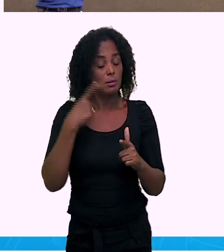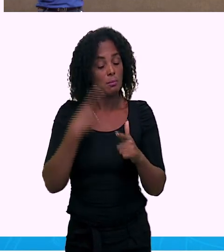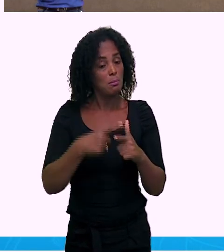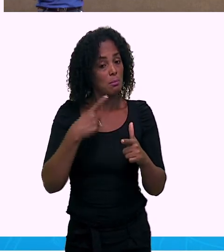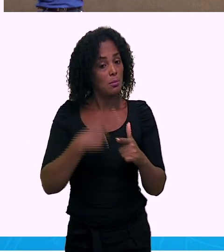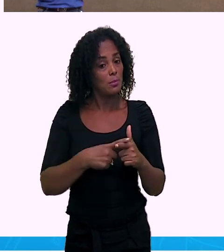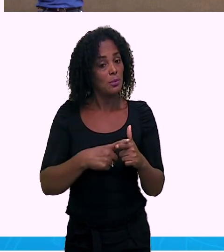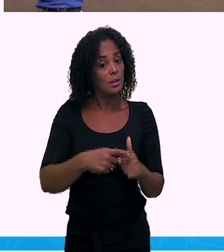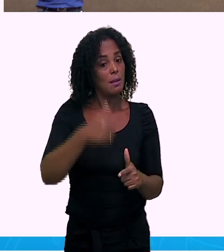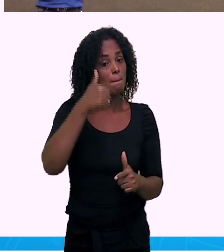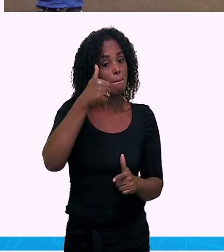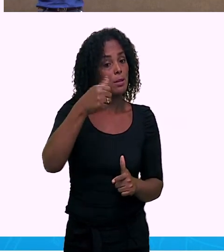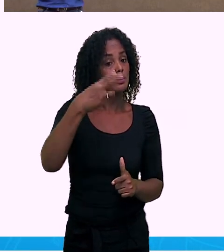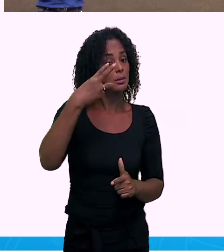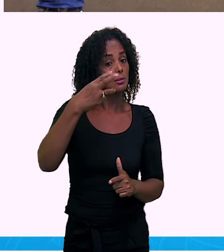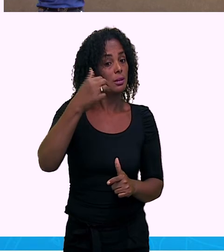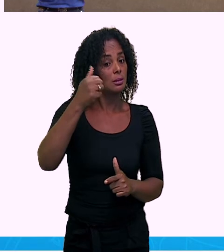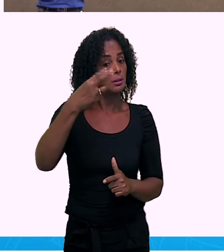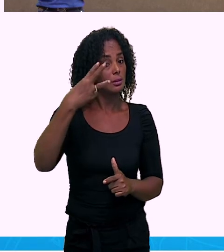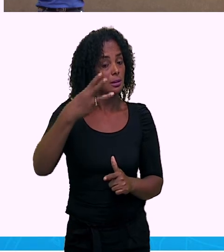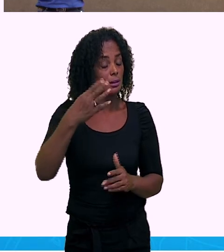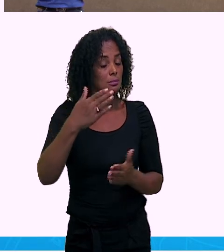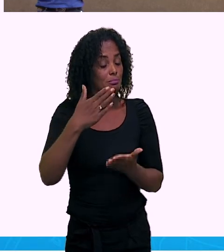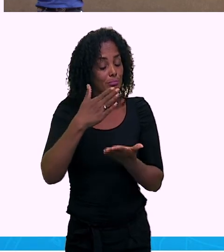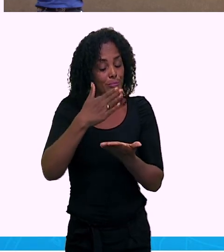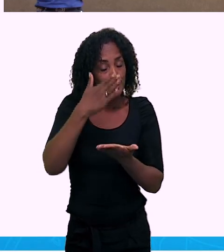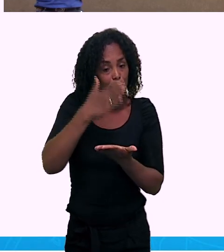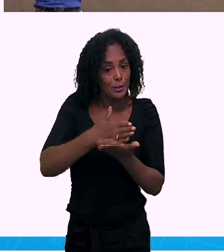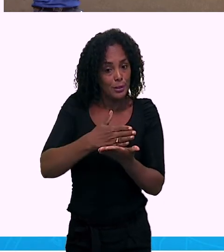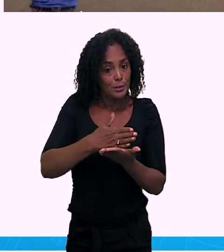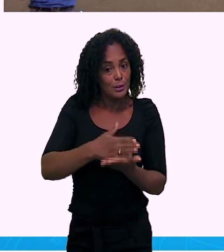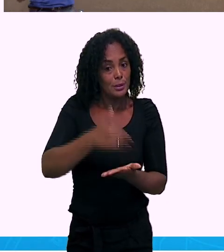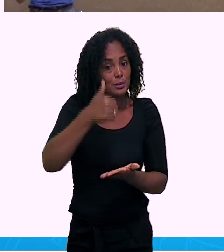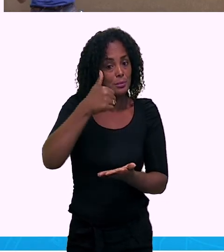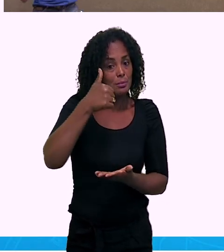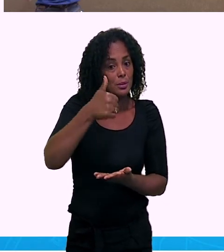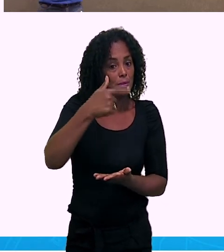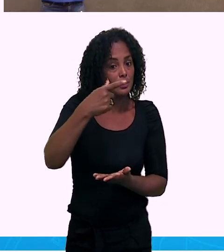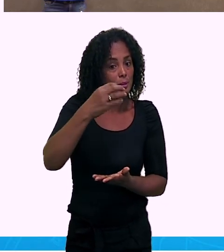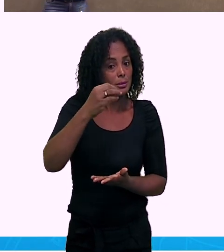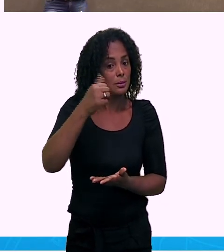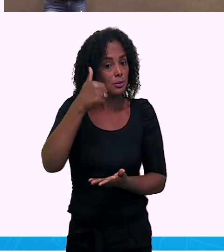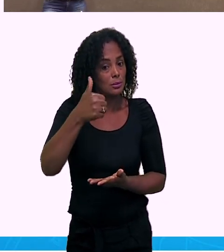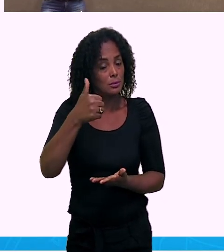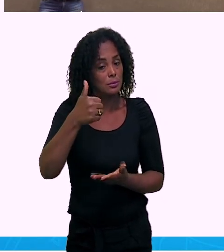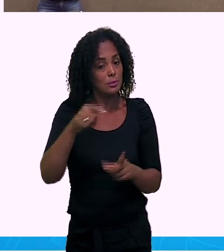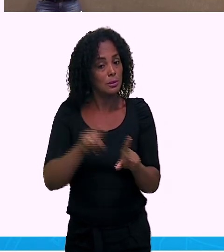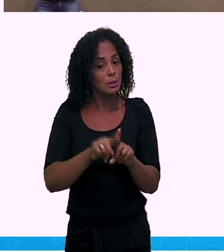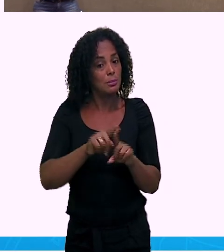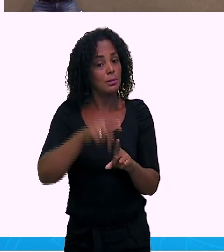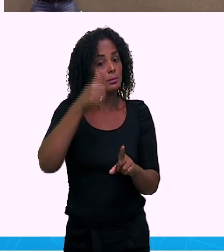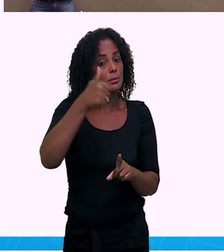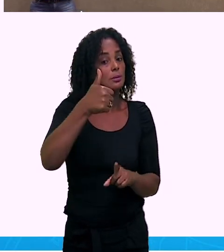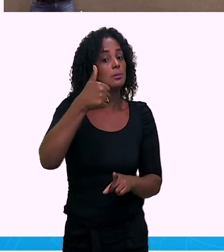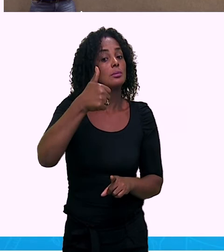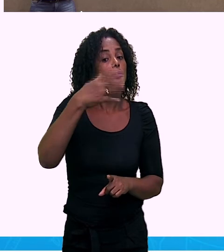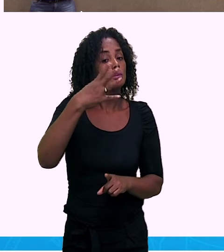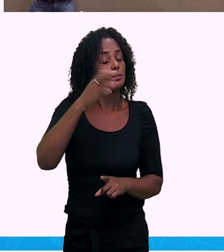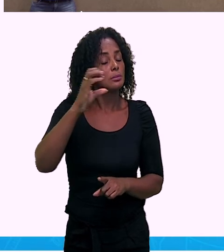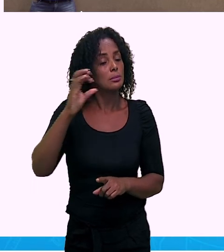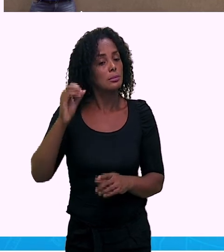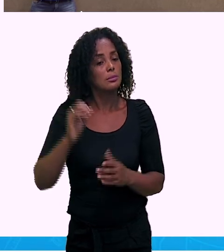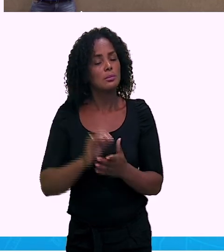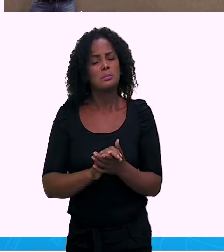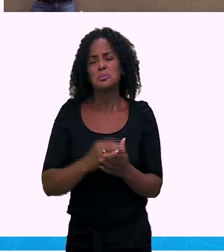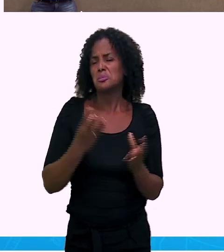1343 está entre 1301 e 1400. O estudo de século é um treino. As pessoas que